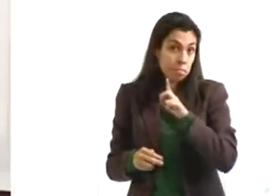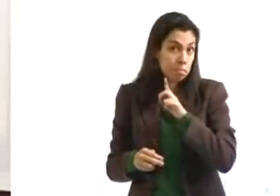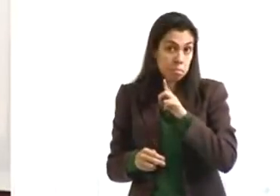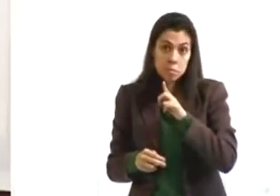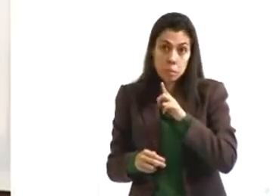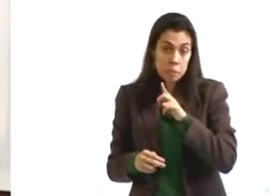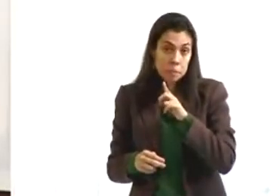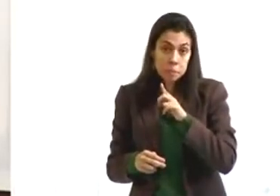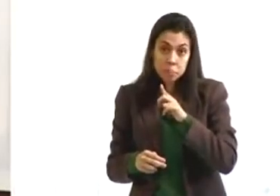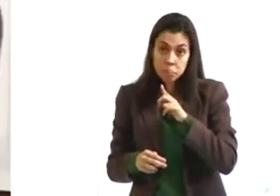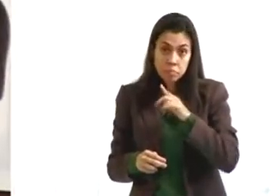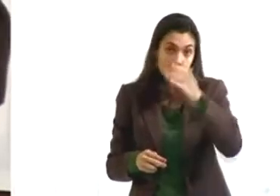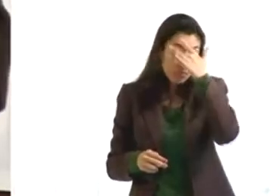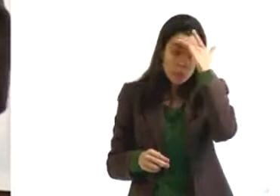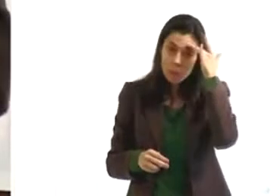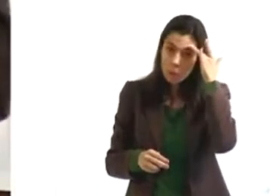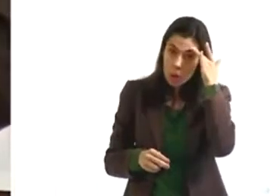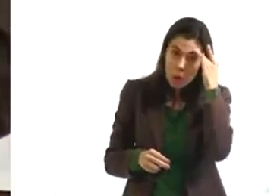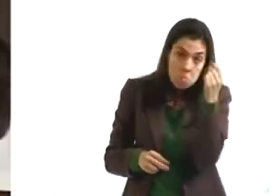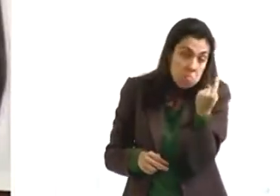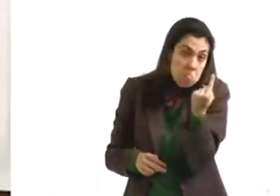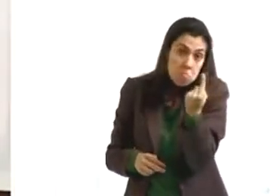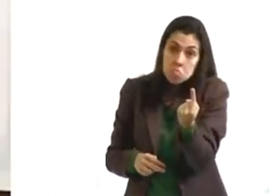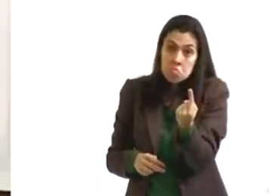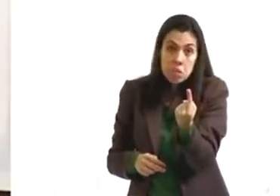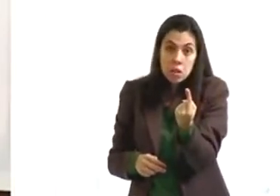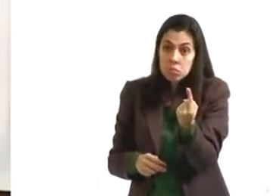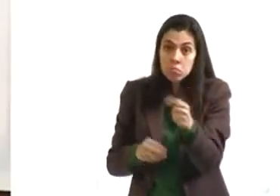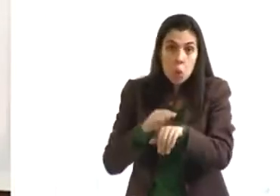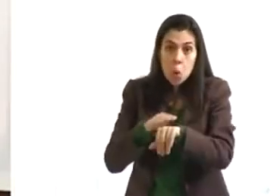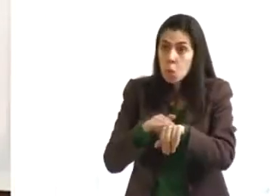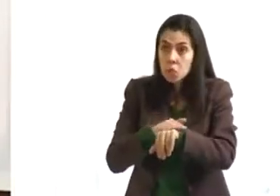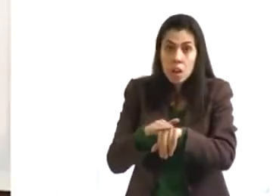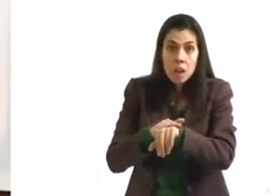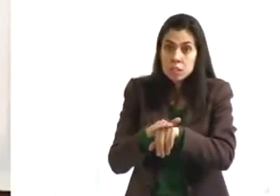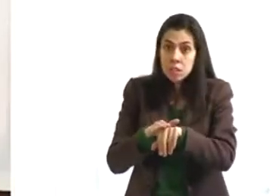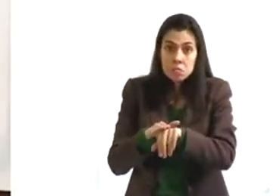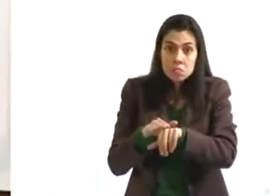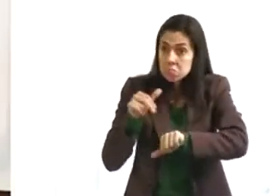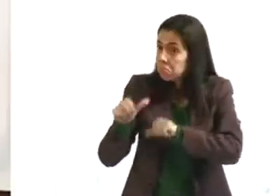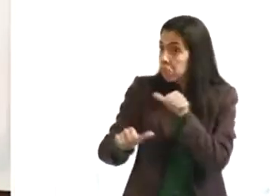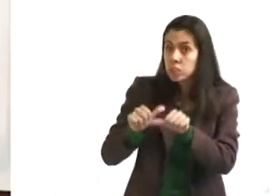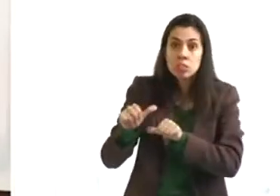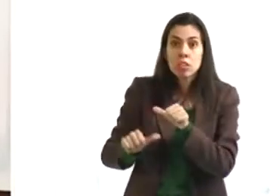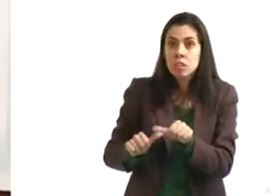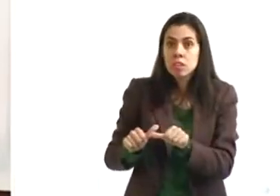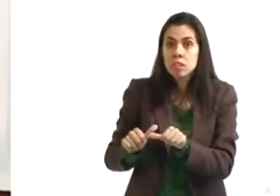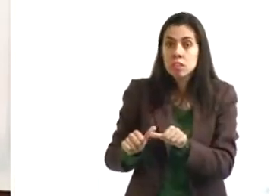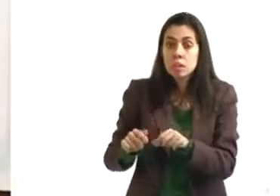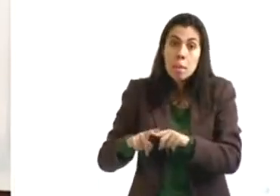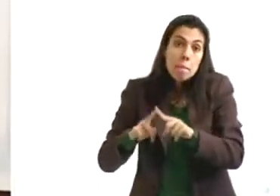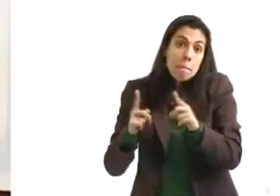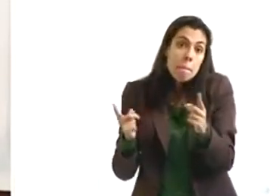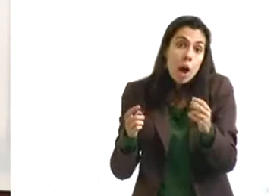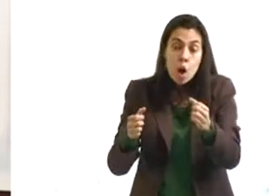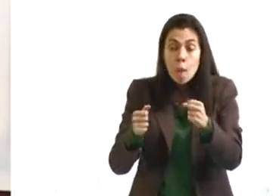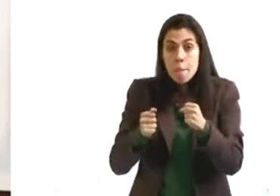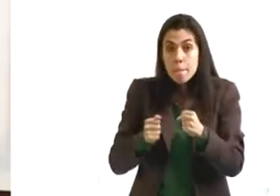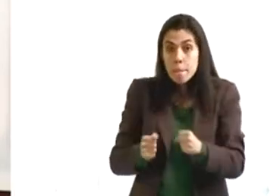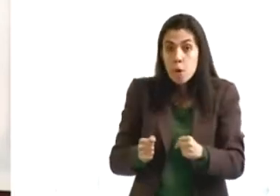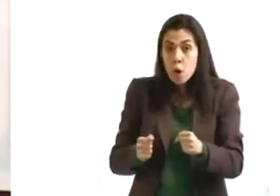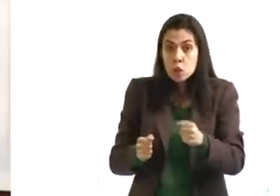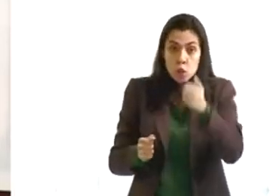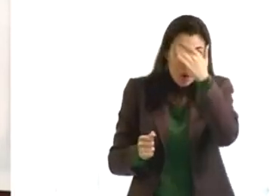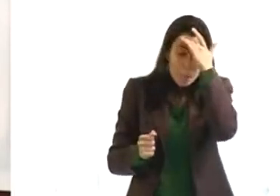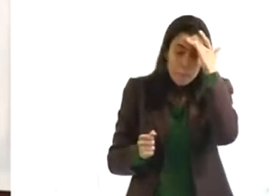deu aqui com este caso que nós acabamos de ler? Sim. Pode ser um processo? Também. Eu já acompanhei